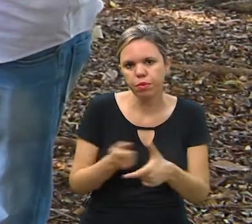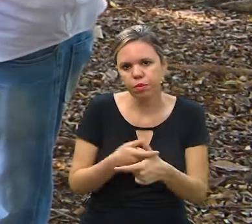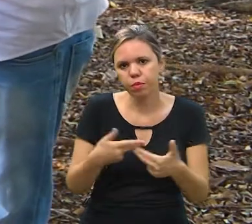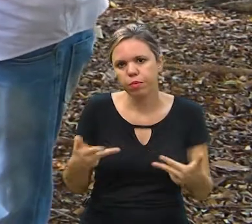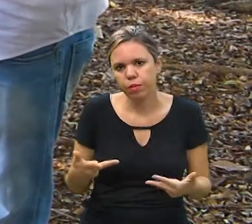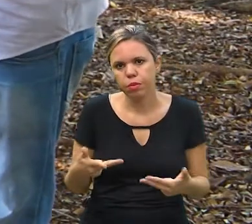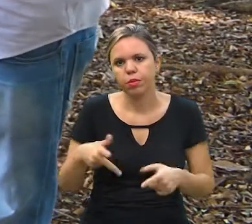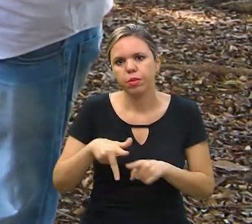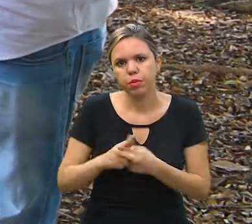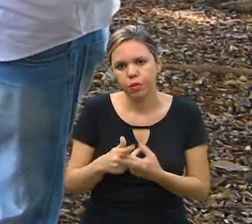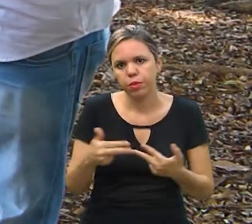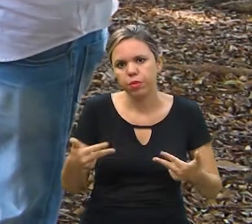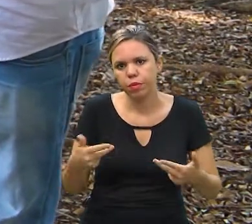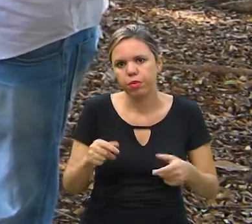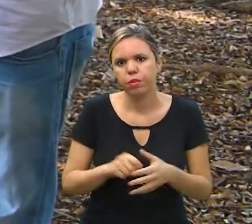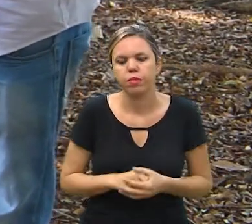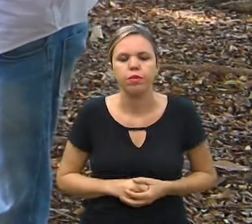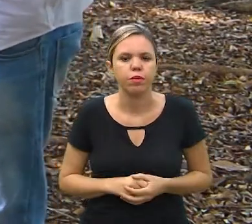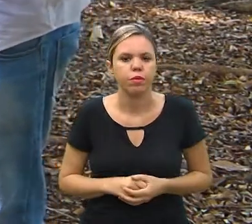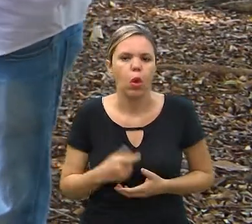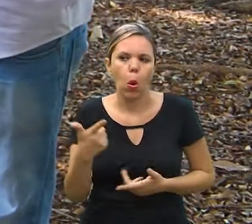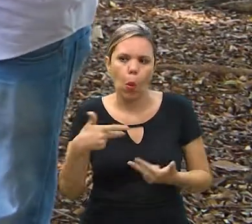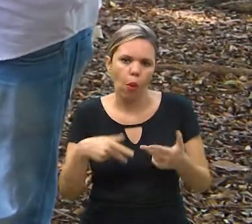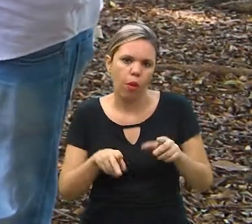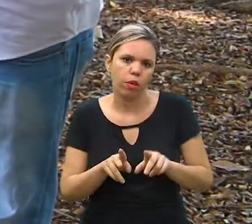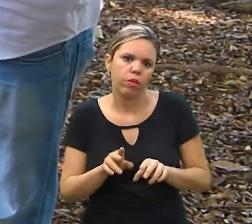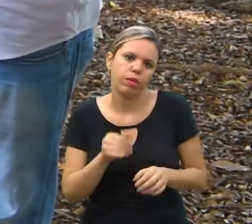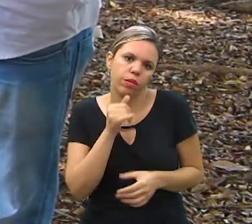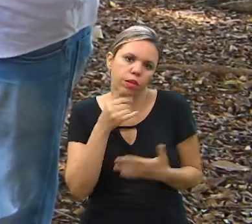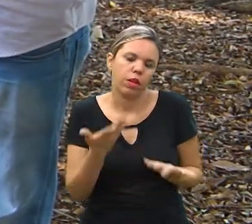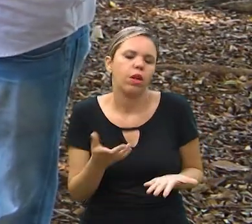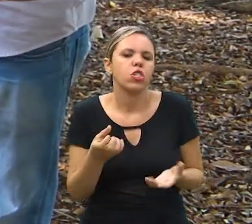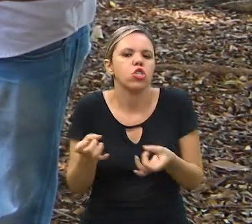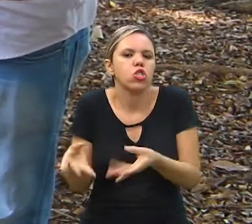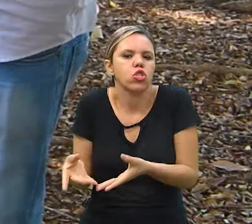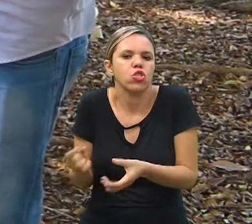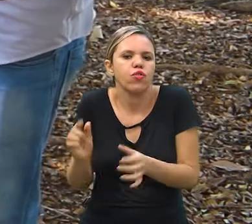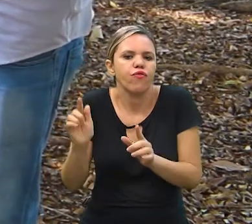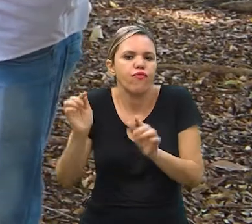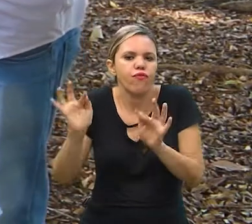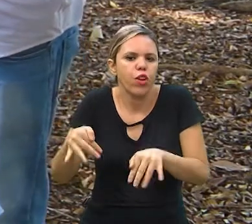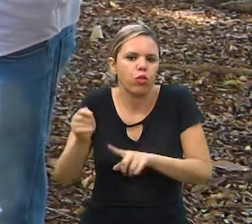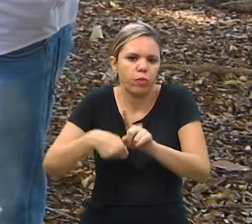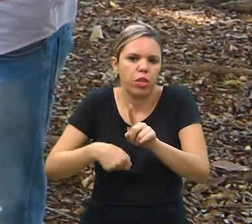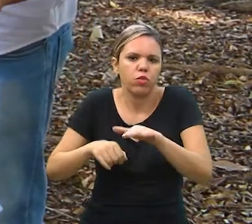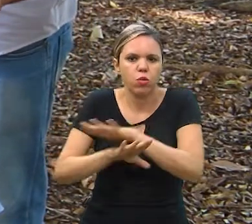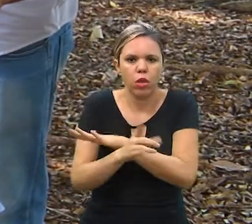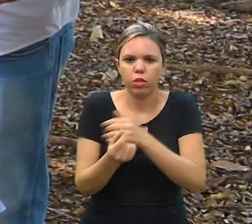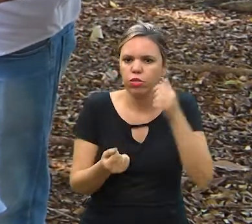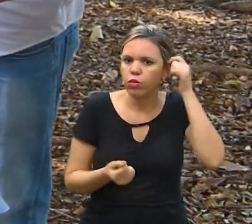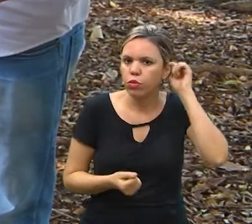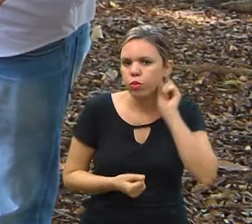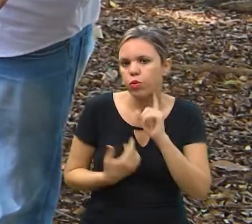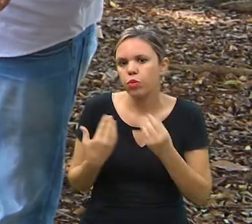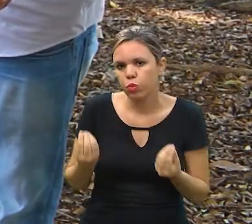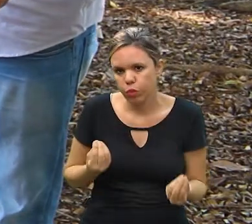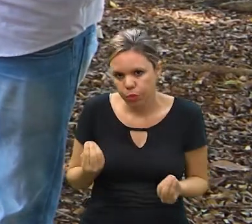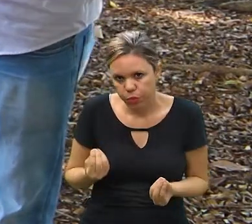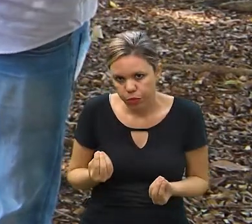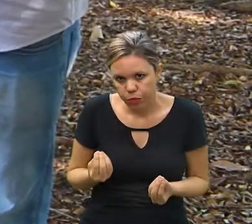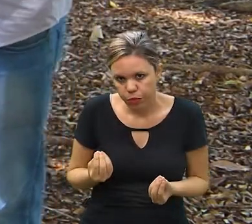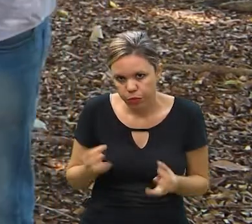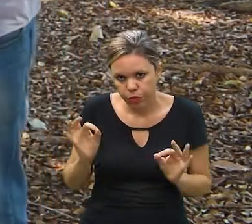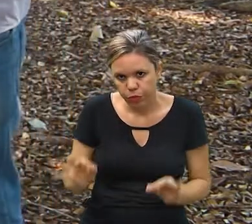para acertar uma outra questão, enfim. E aí o que sobrar no fim do mês ela resolve guardar esse dinheiro.